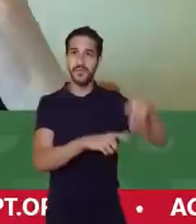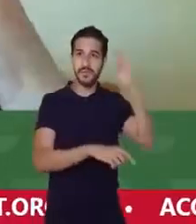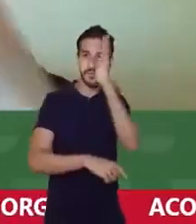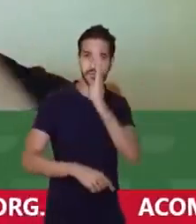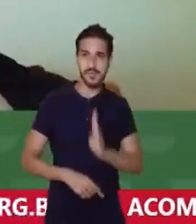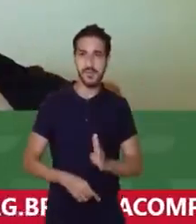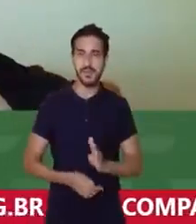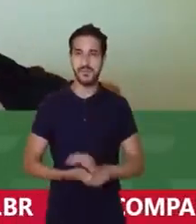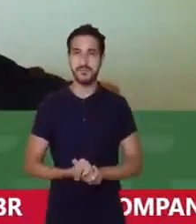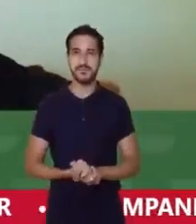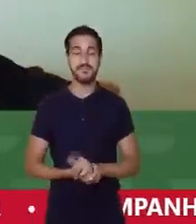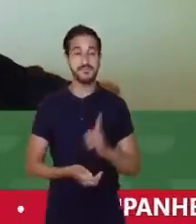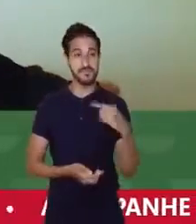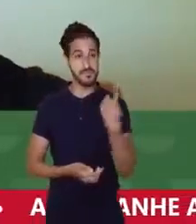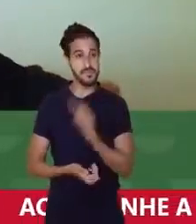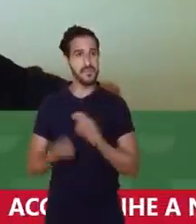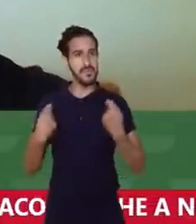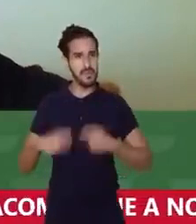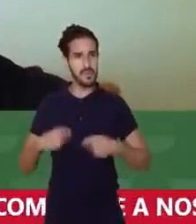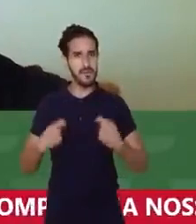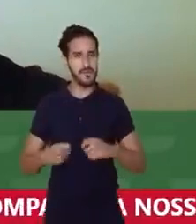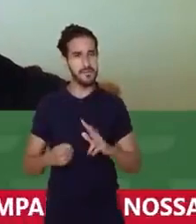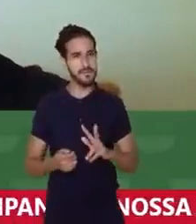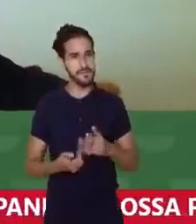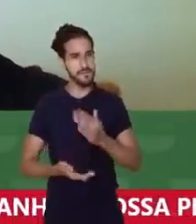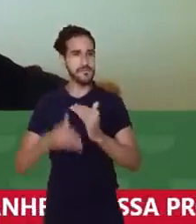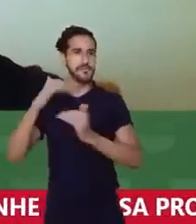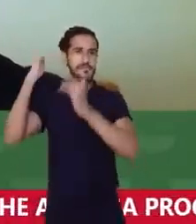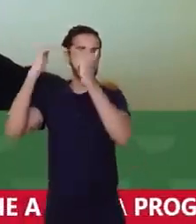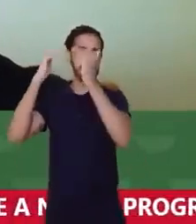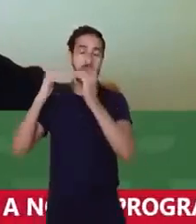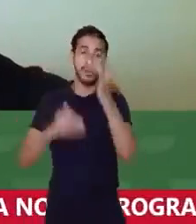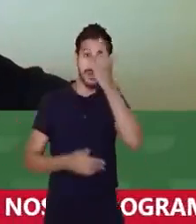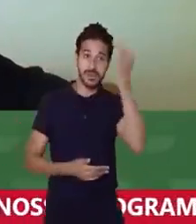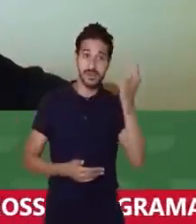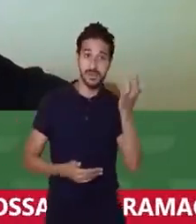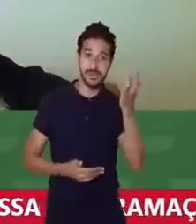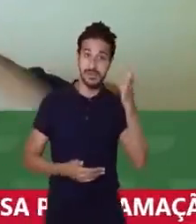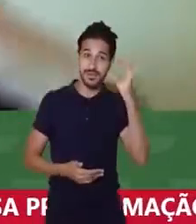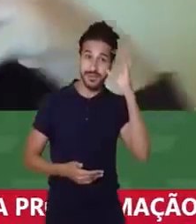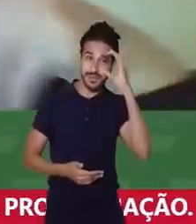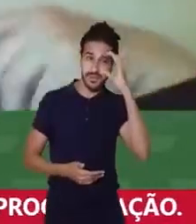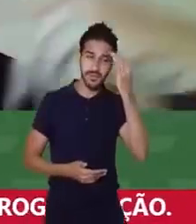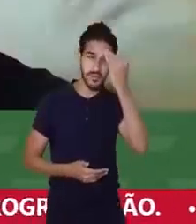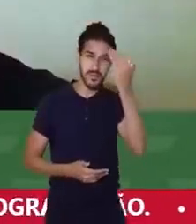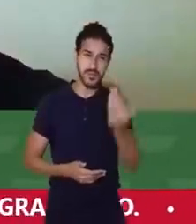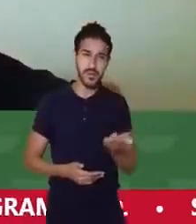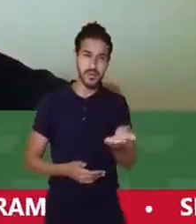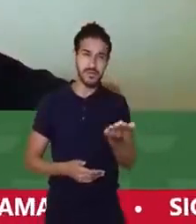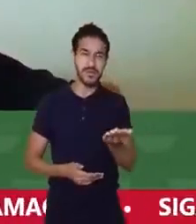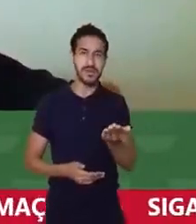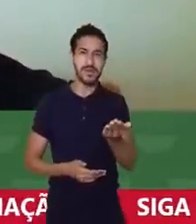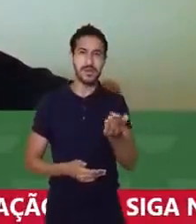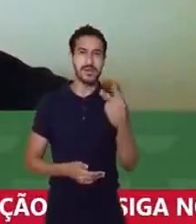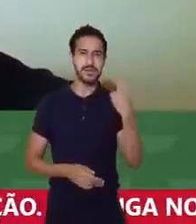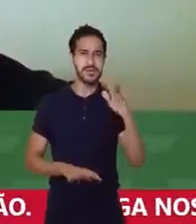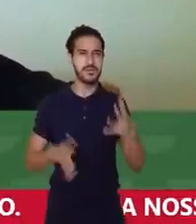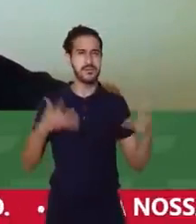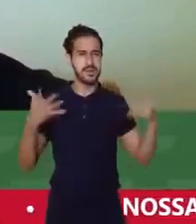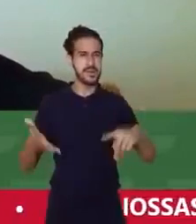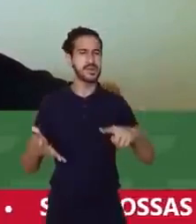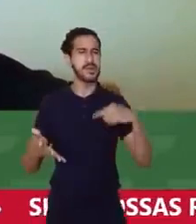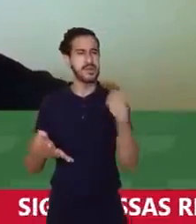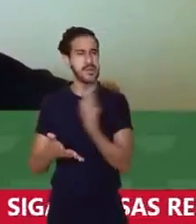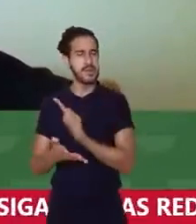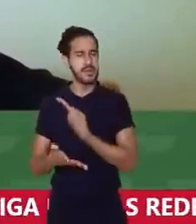Brasil. E nós precisamos reconstruir. Dilma Rousseff, muito obrigado. Essa sua participação